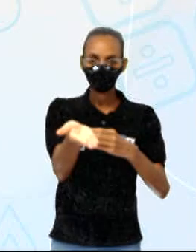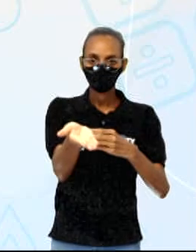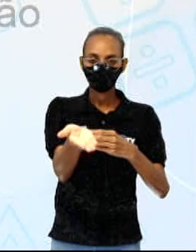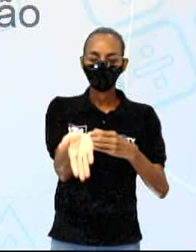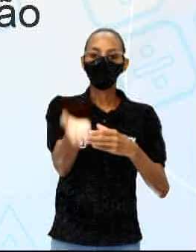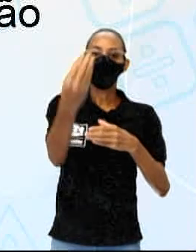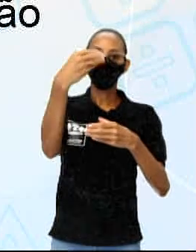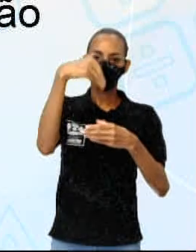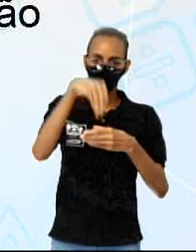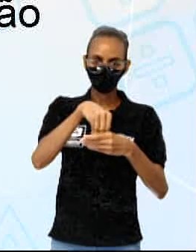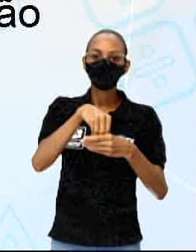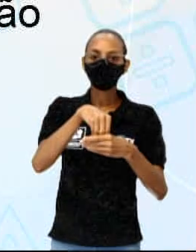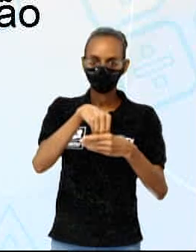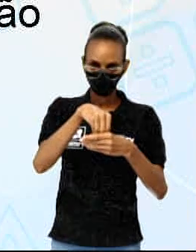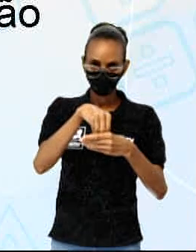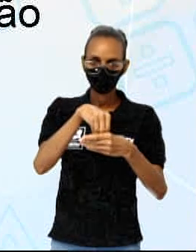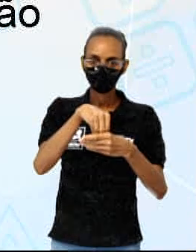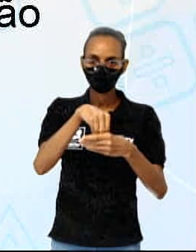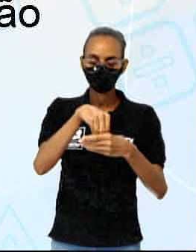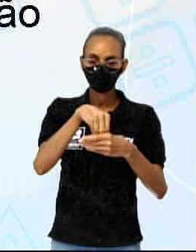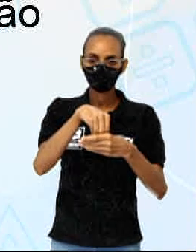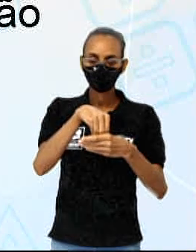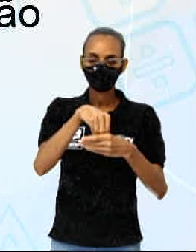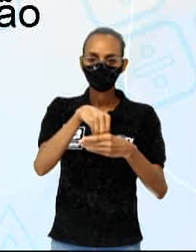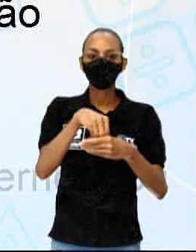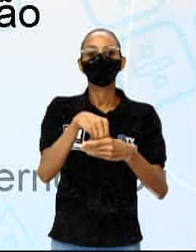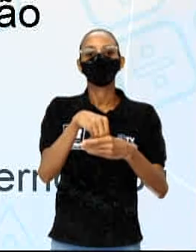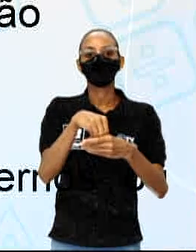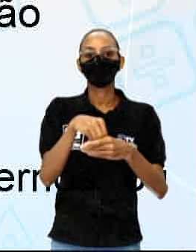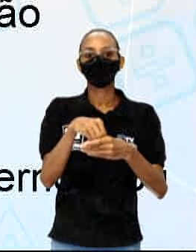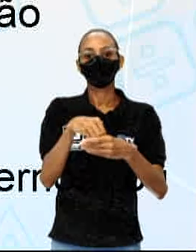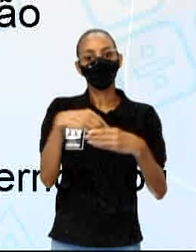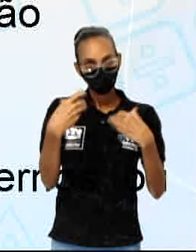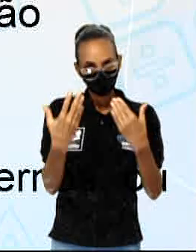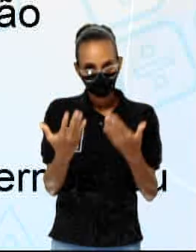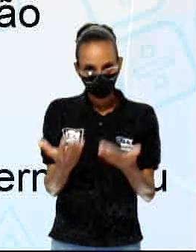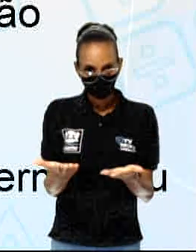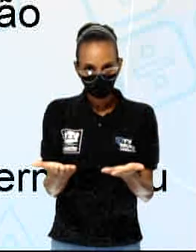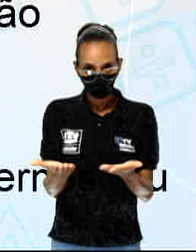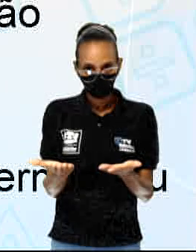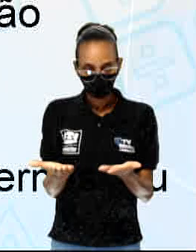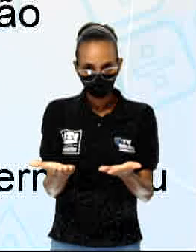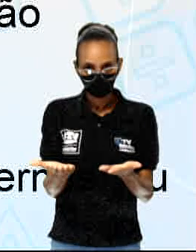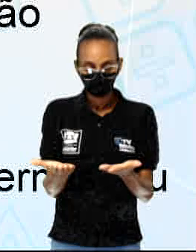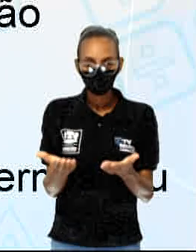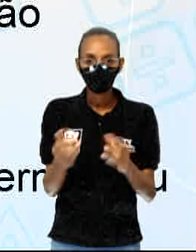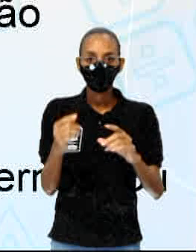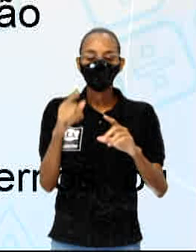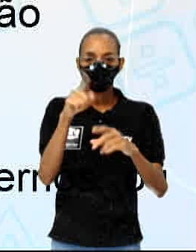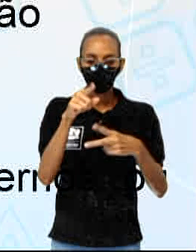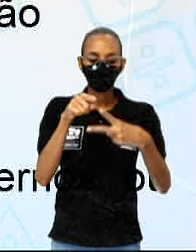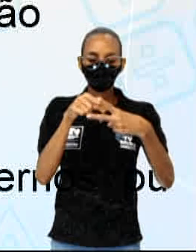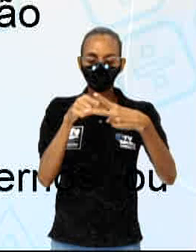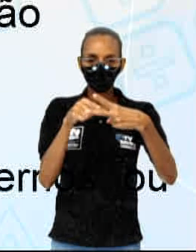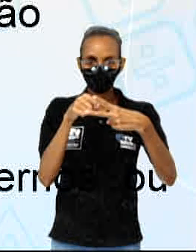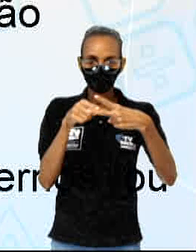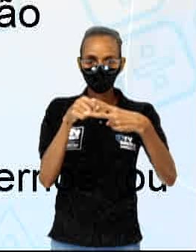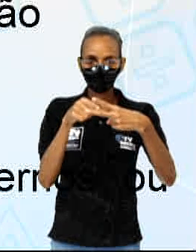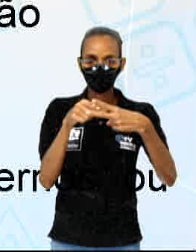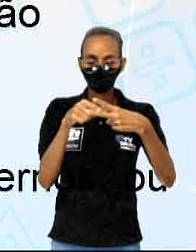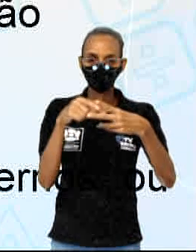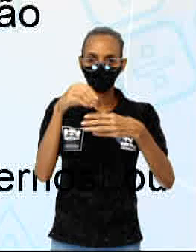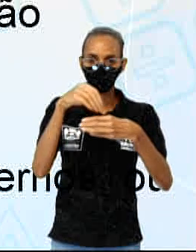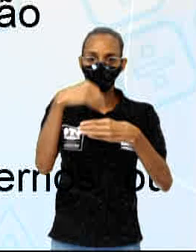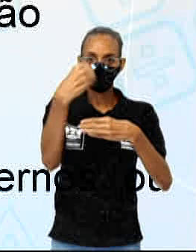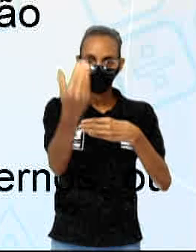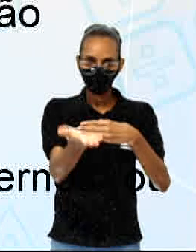alternos internos. E, como tal, os ângulos alternos e externos